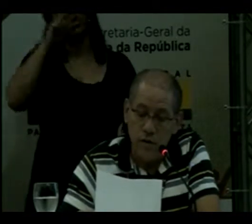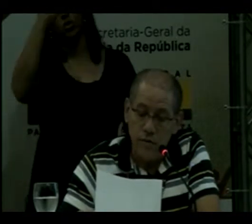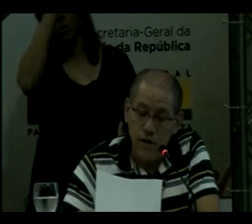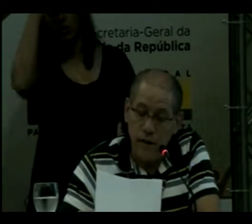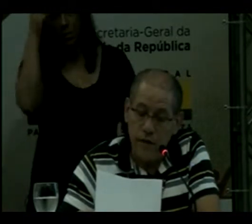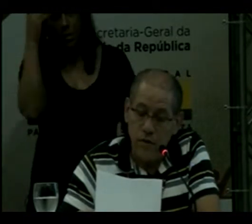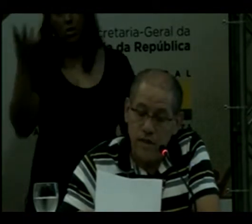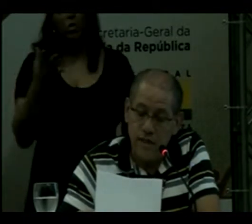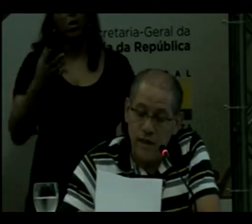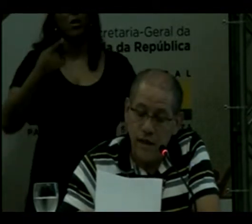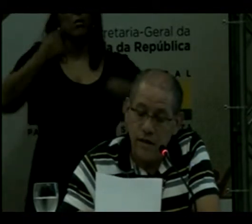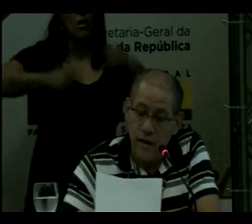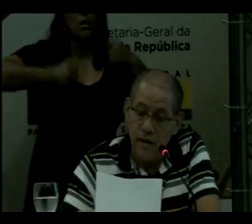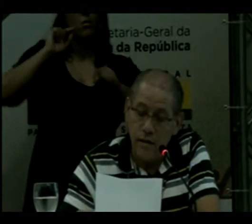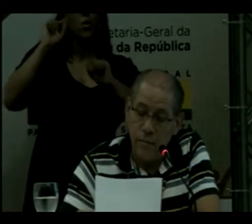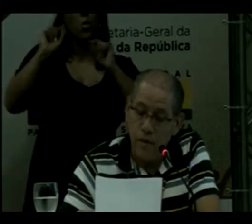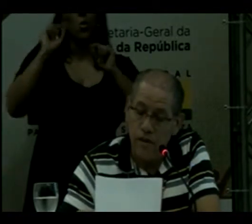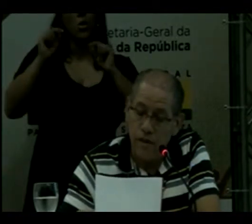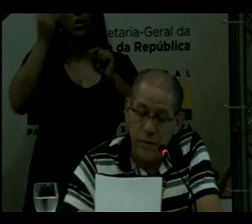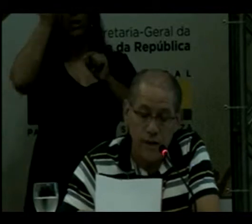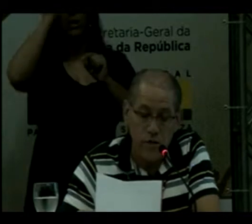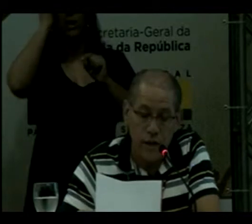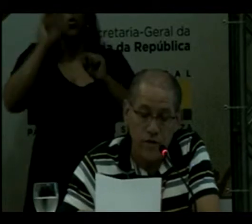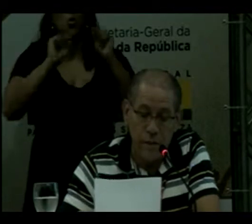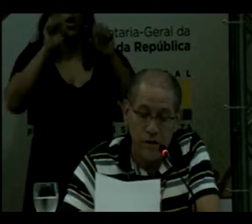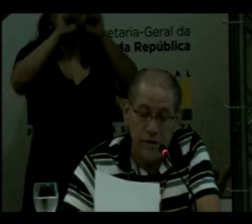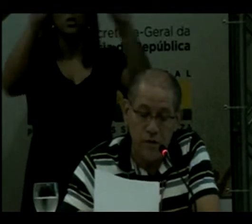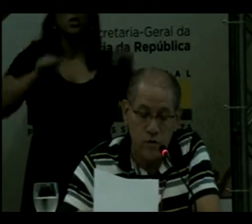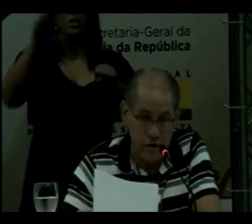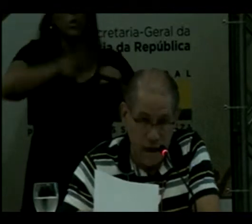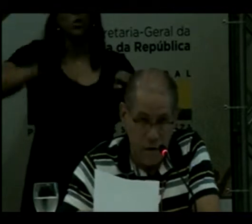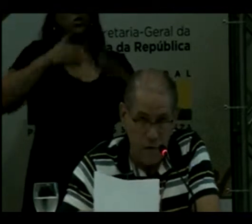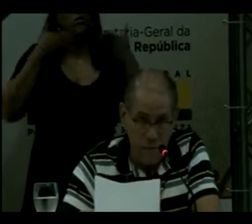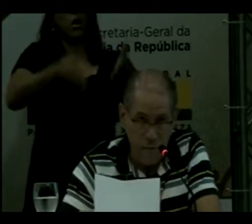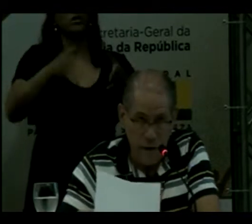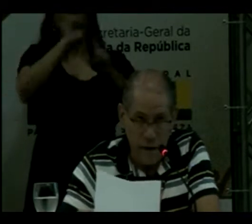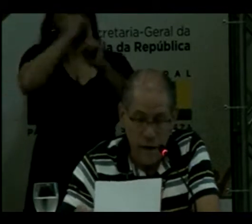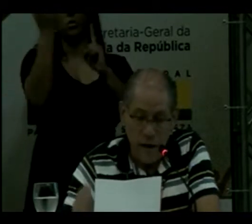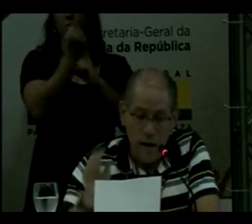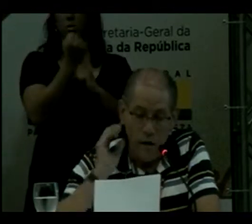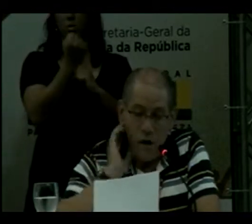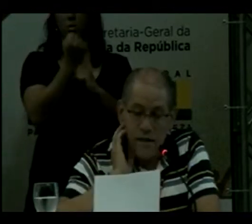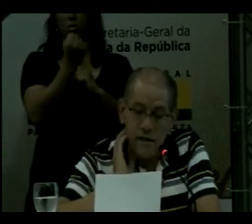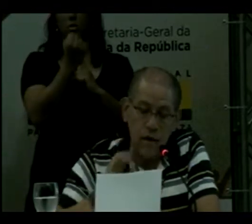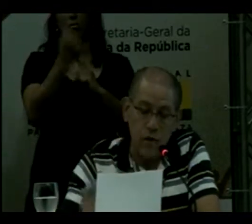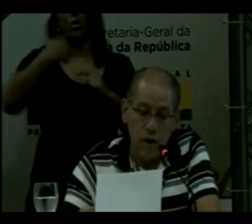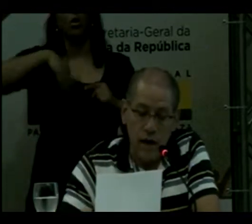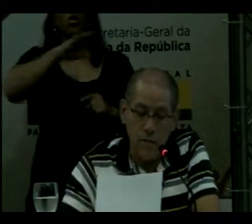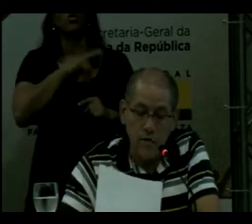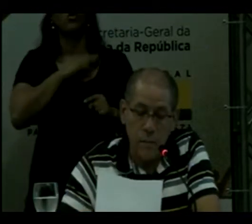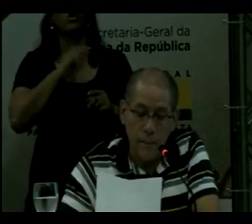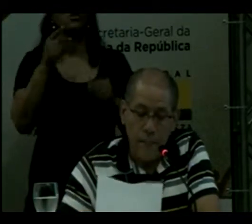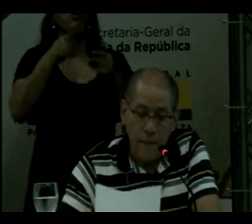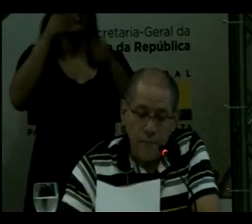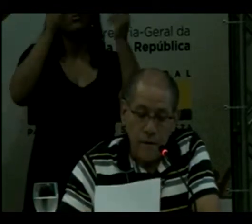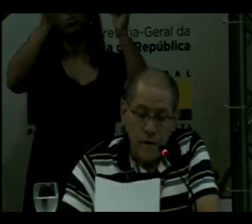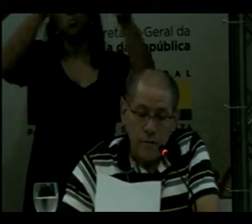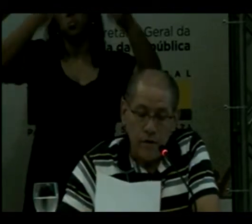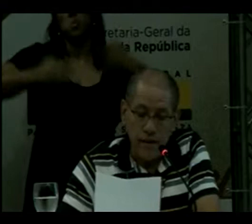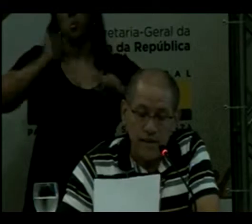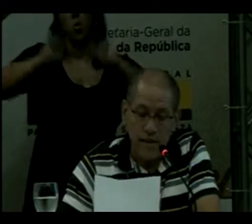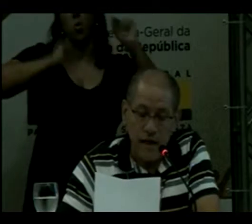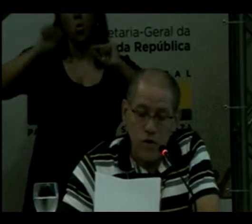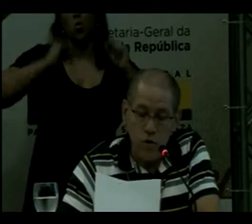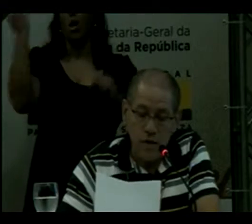todos, vamos debater o que se entende por Sistema Nacional de Participação Social. Nós, então, colocamos